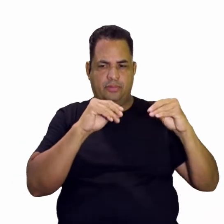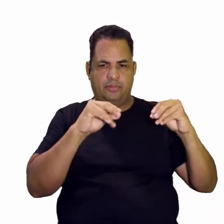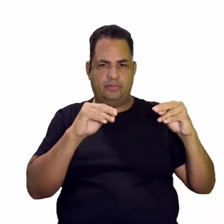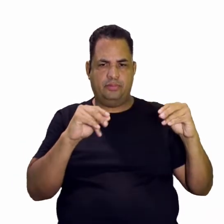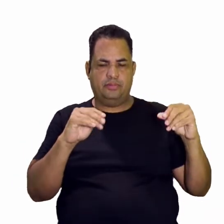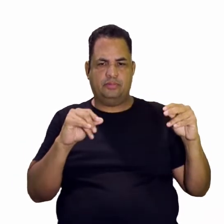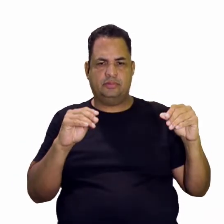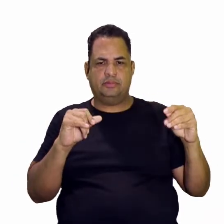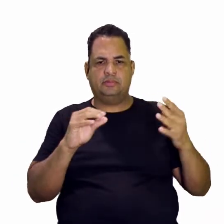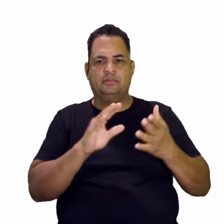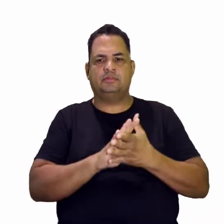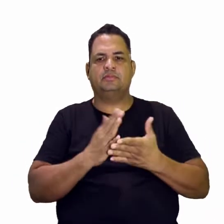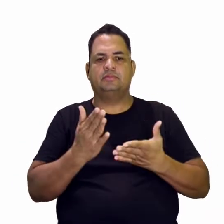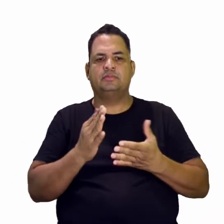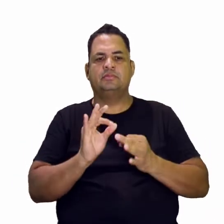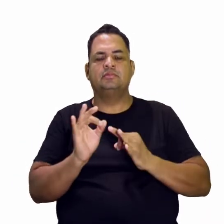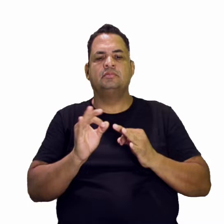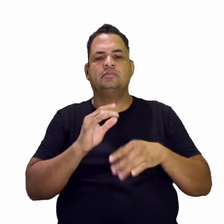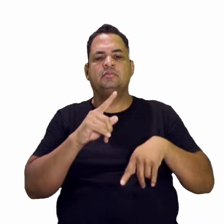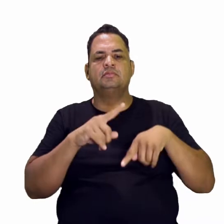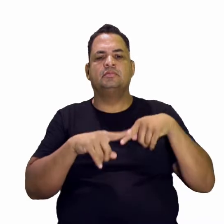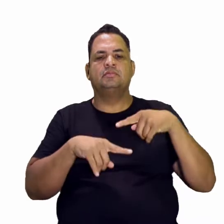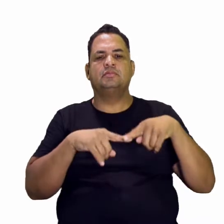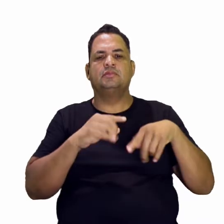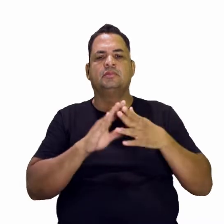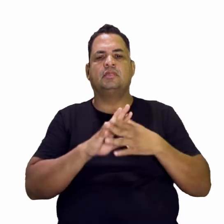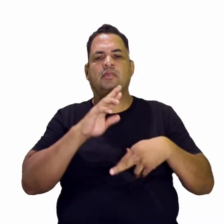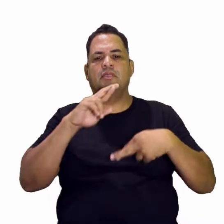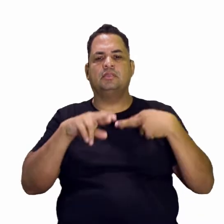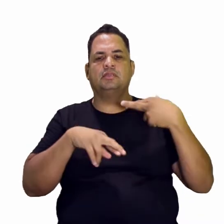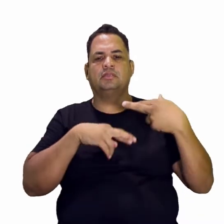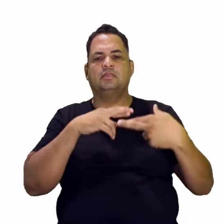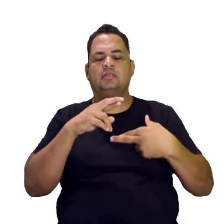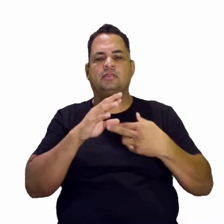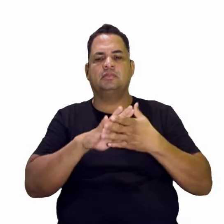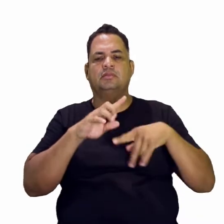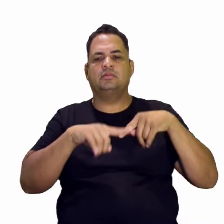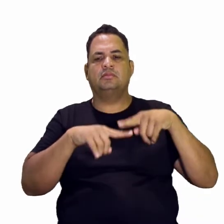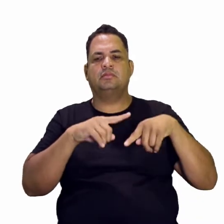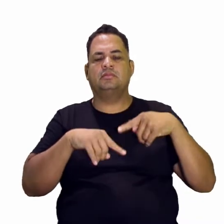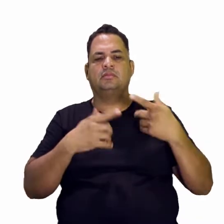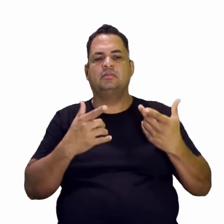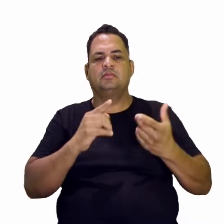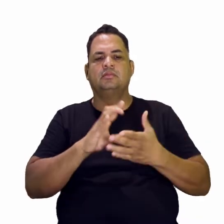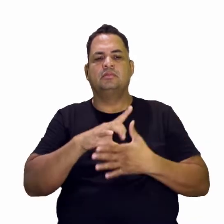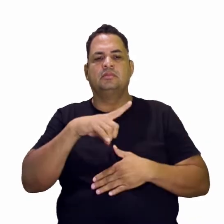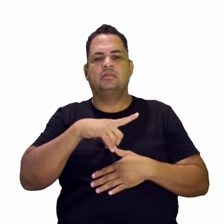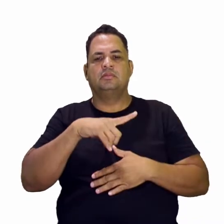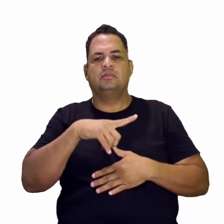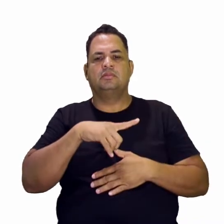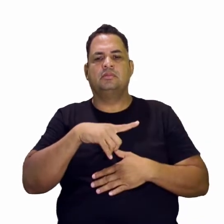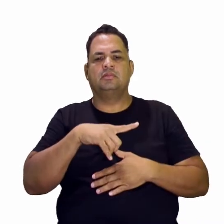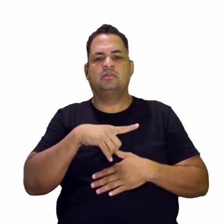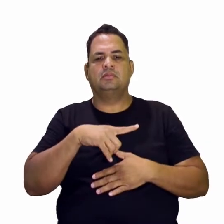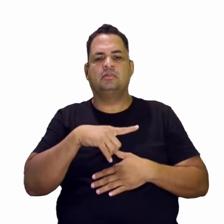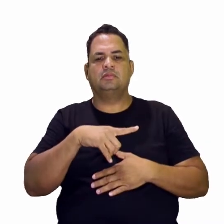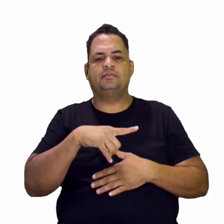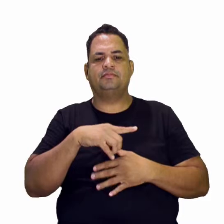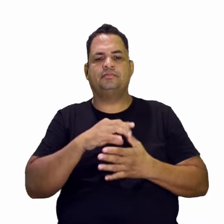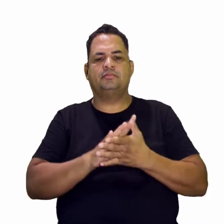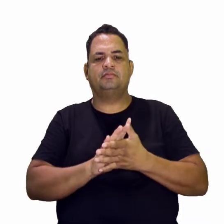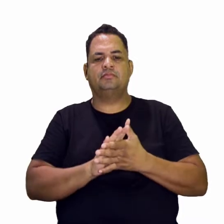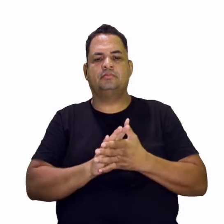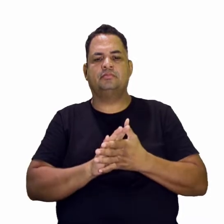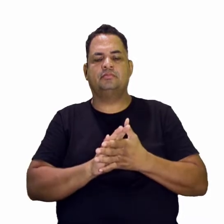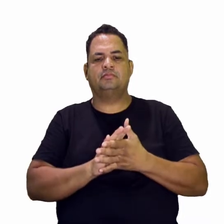decompositoras, elas vão agir nessa ciclagem de matéria. E a gente pode ter essas bactérias,